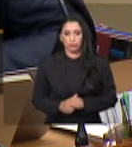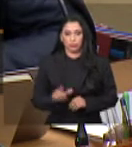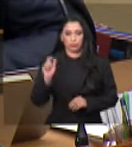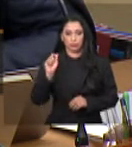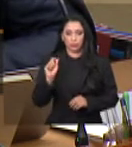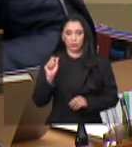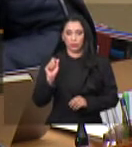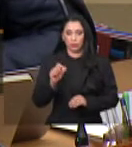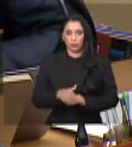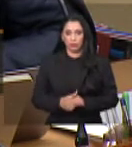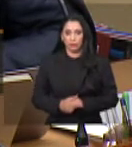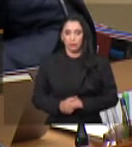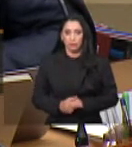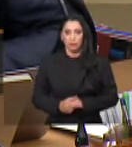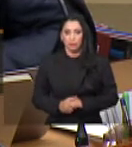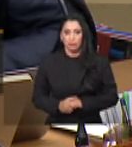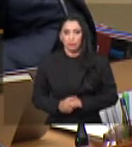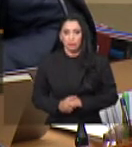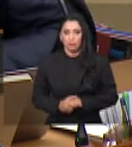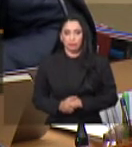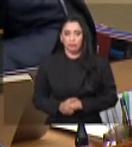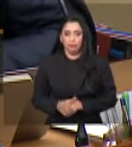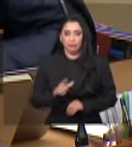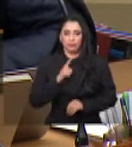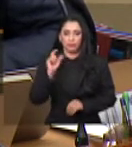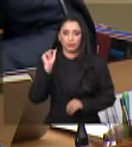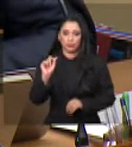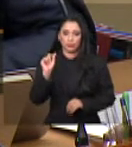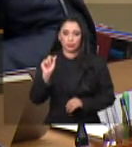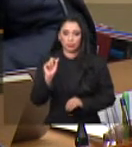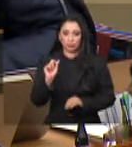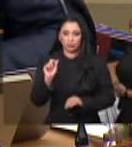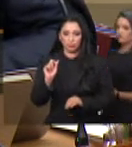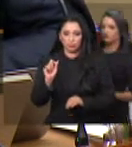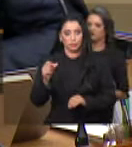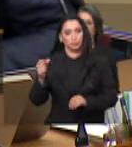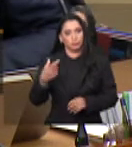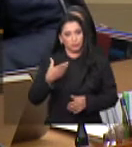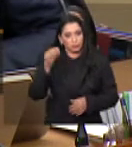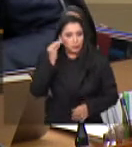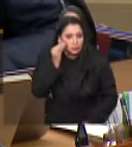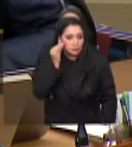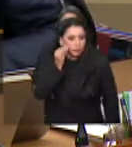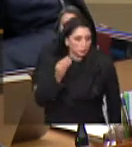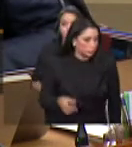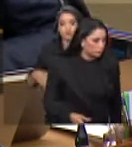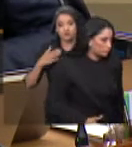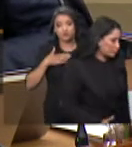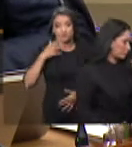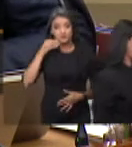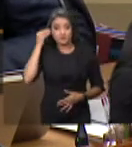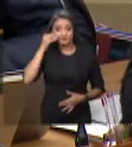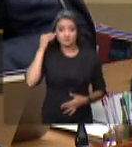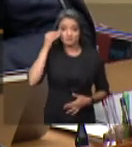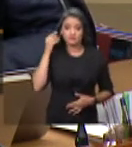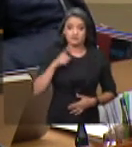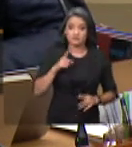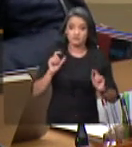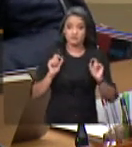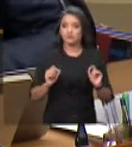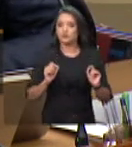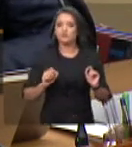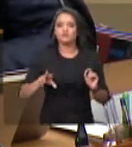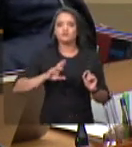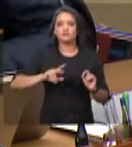experiência e a minha modesta experiência e certamente não